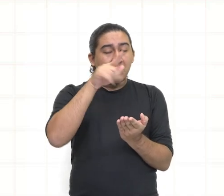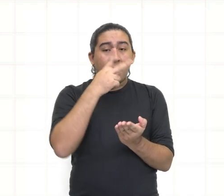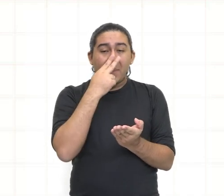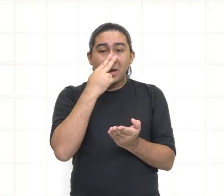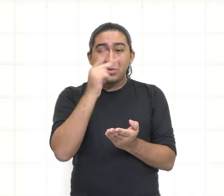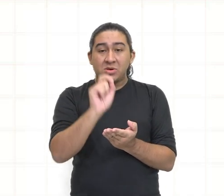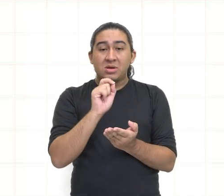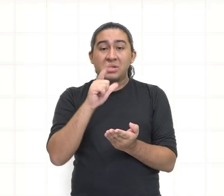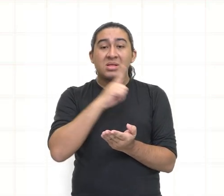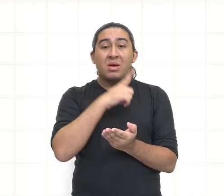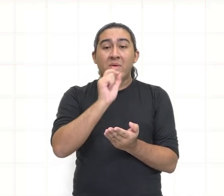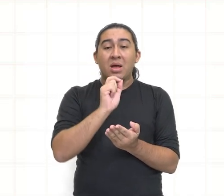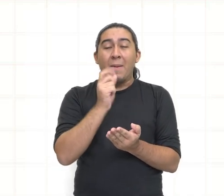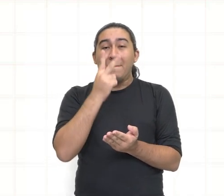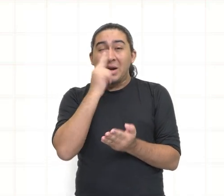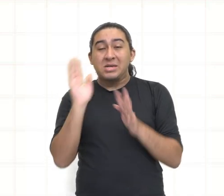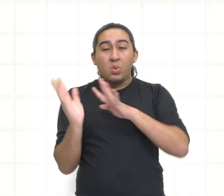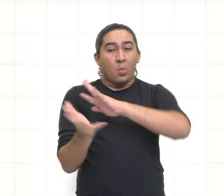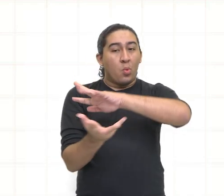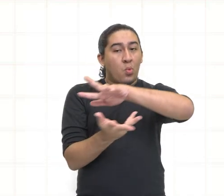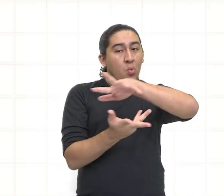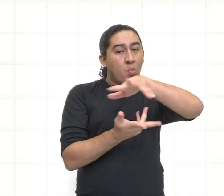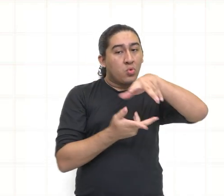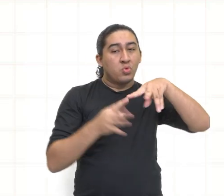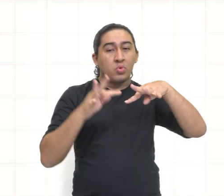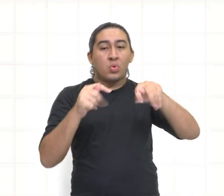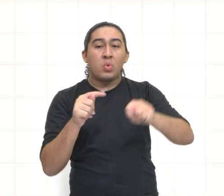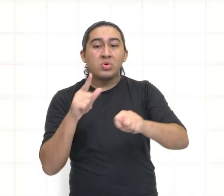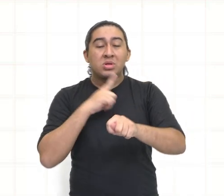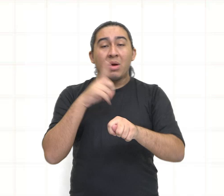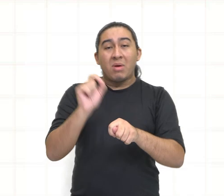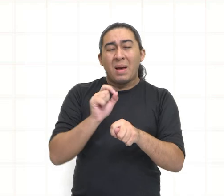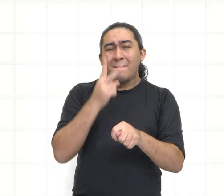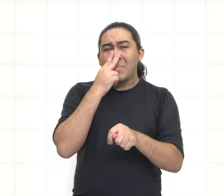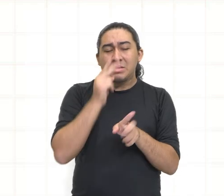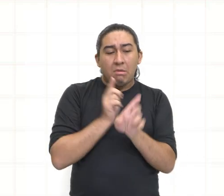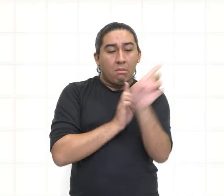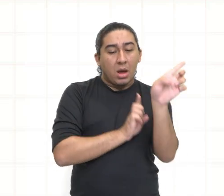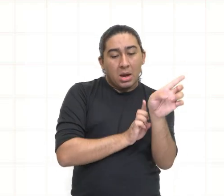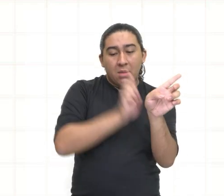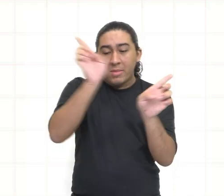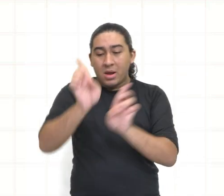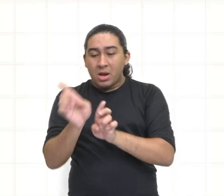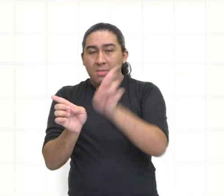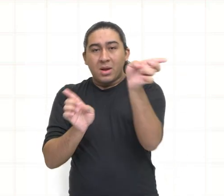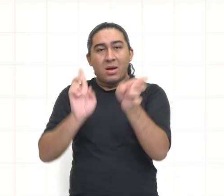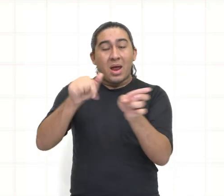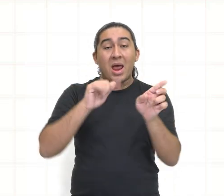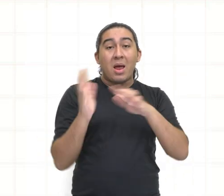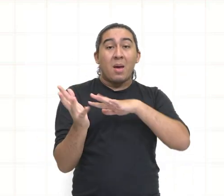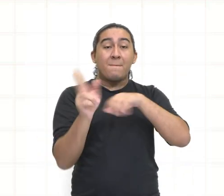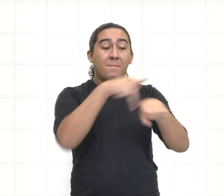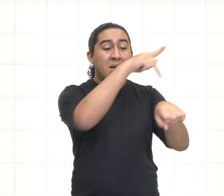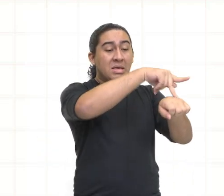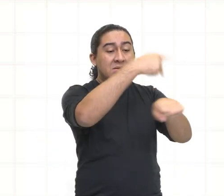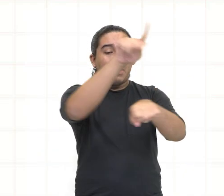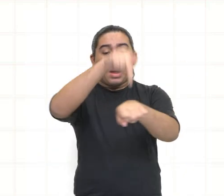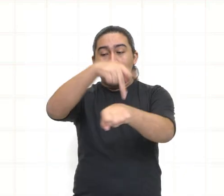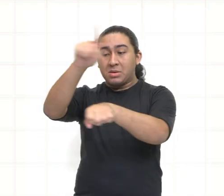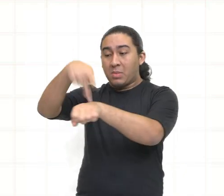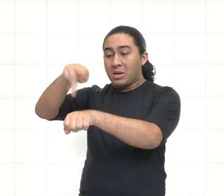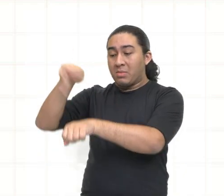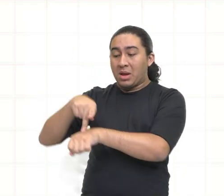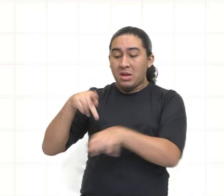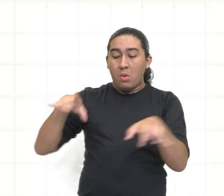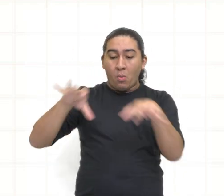marca d'água, nós temos aí o mundo inteiro com pequenos pontos fazendo suas interligações, que é justamente a